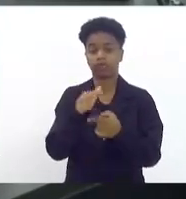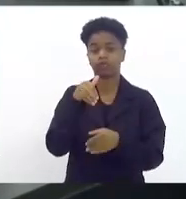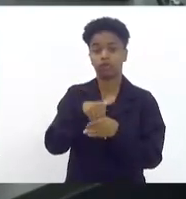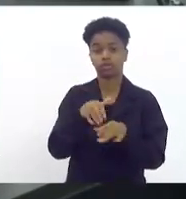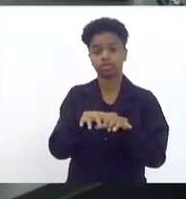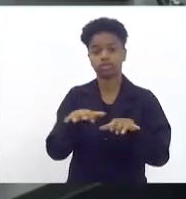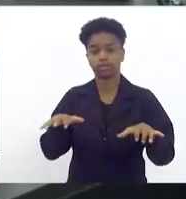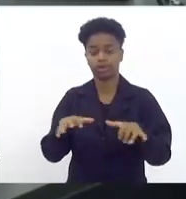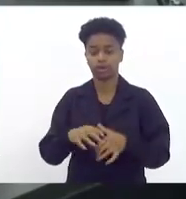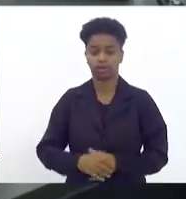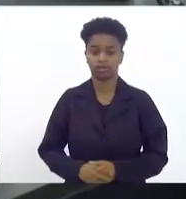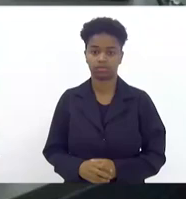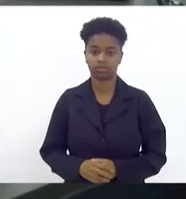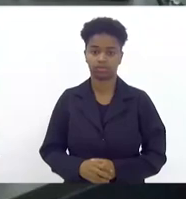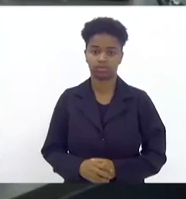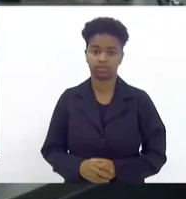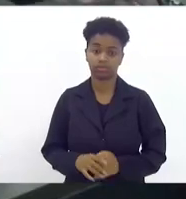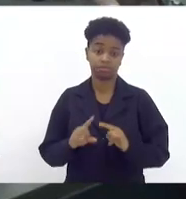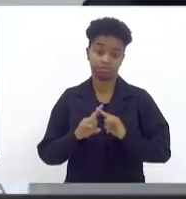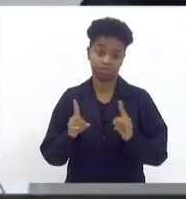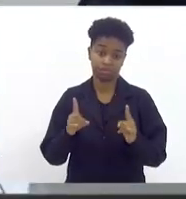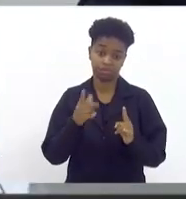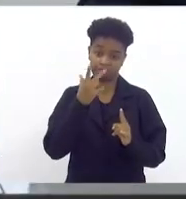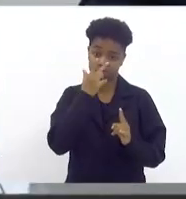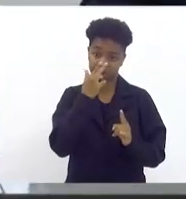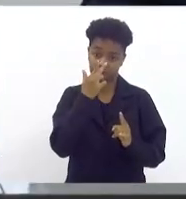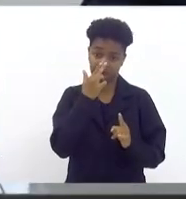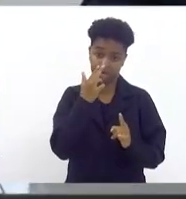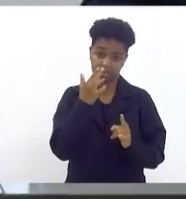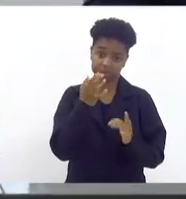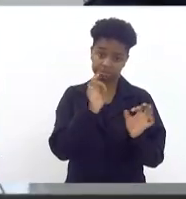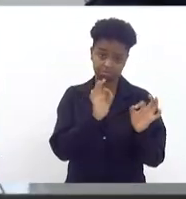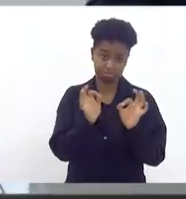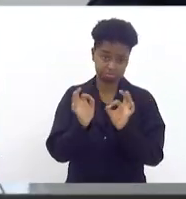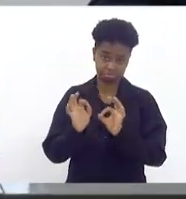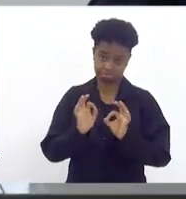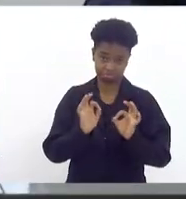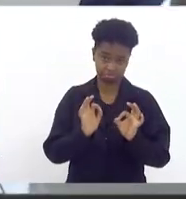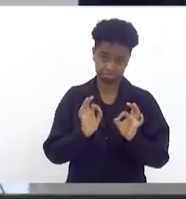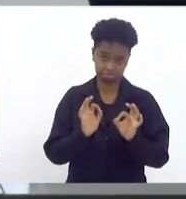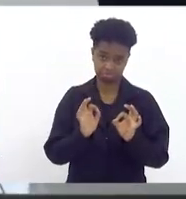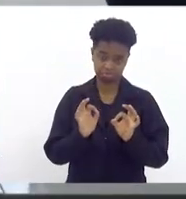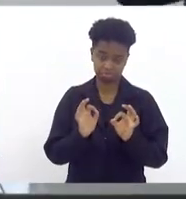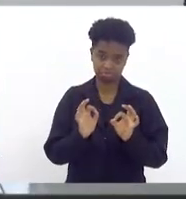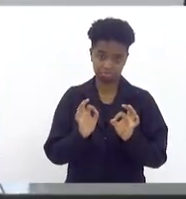separado. Mas, pelo que estou vendo aqui, não tem nenhuma...